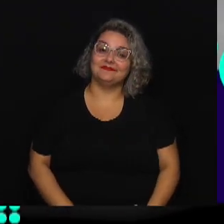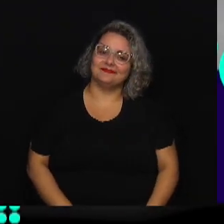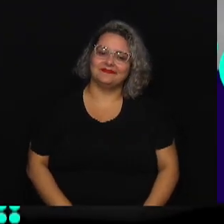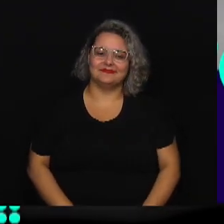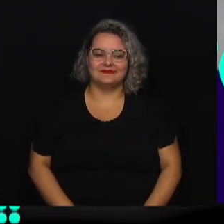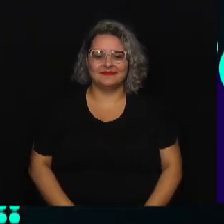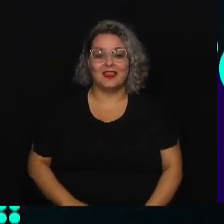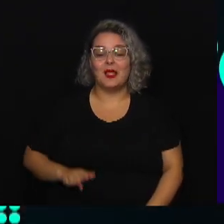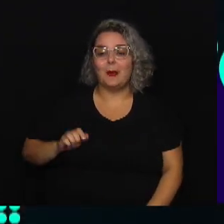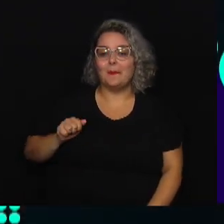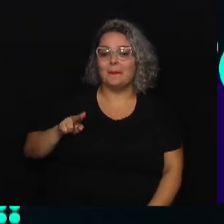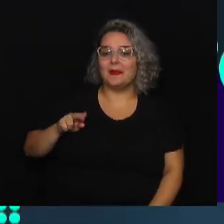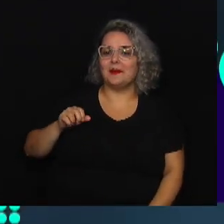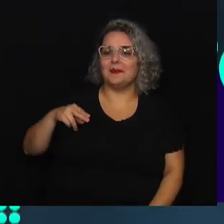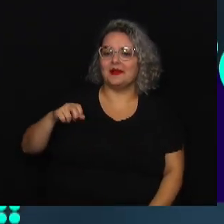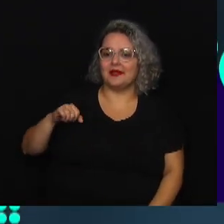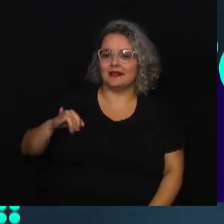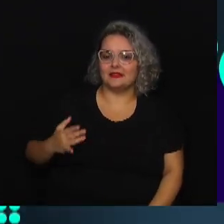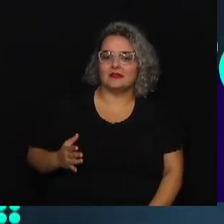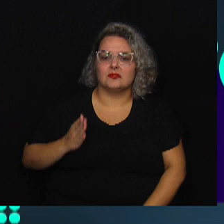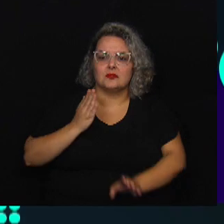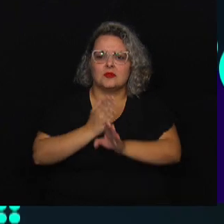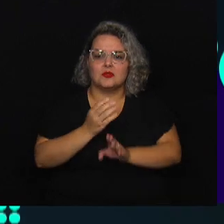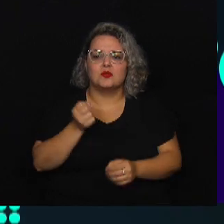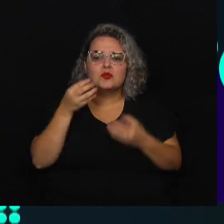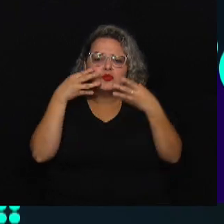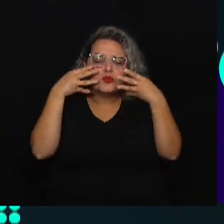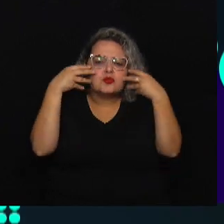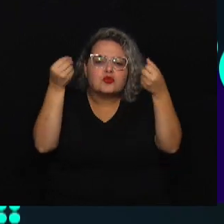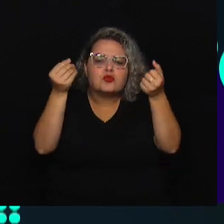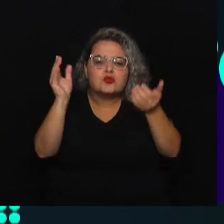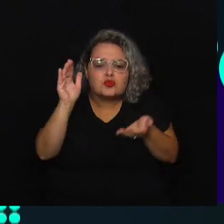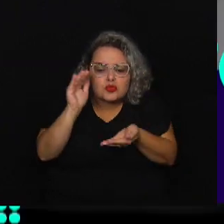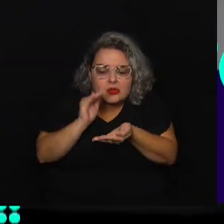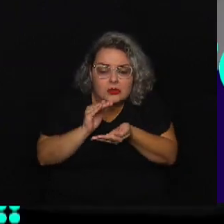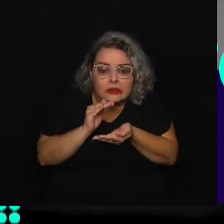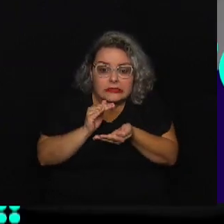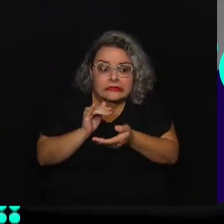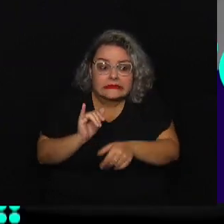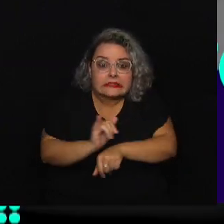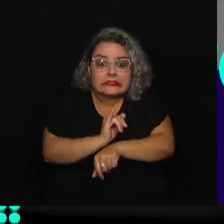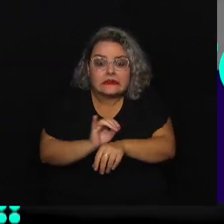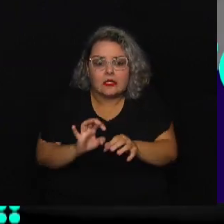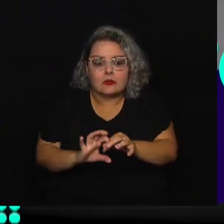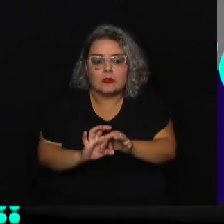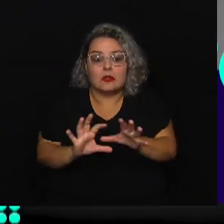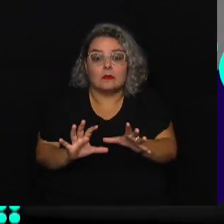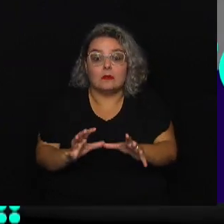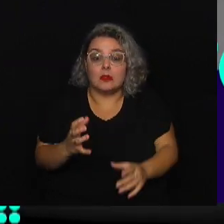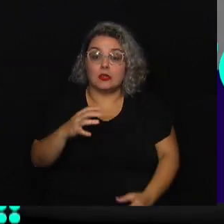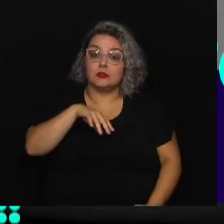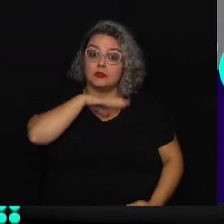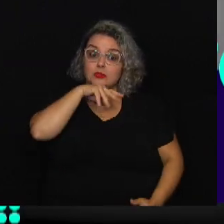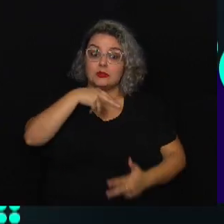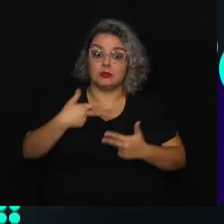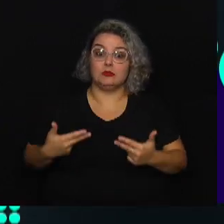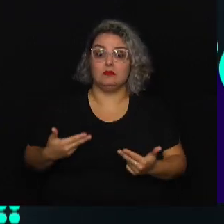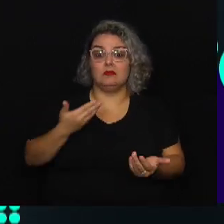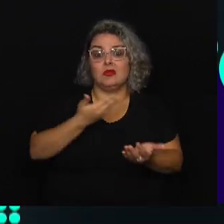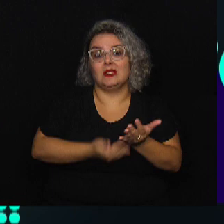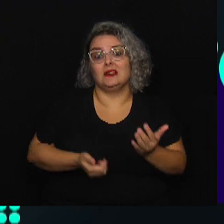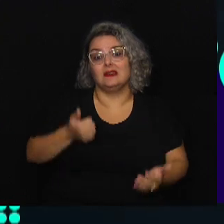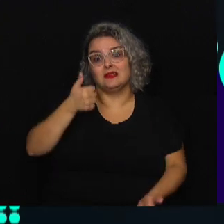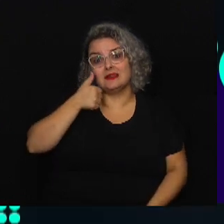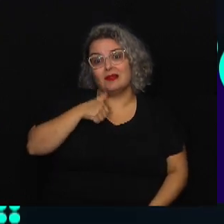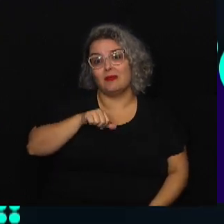Balmani descobriu um pequeno tigre em uma armadilha e resolve soltá-lo. Mas o animal ficou sem sua mãe. O